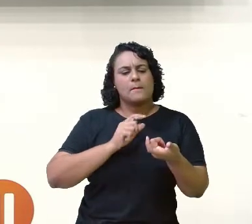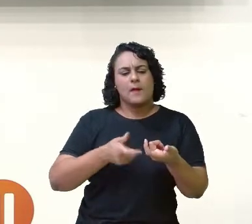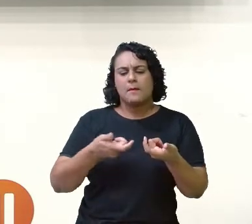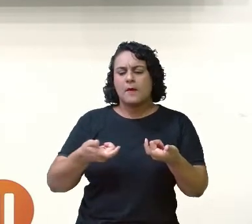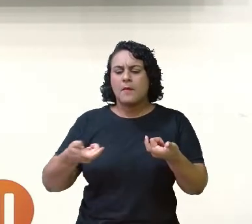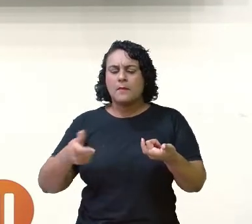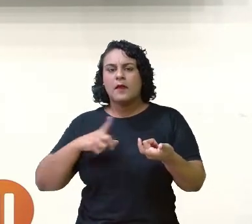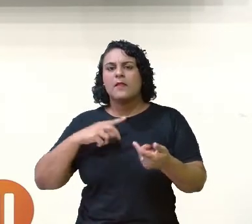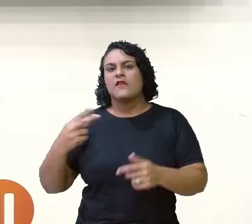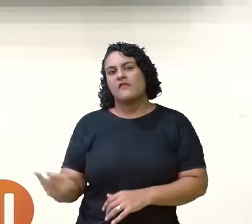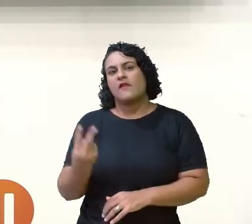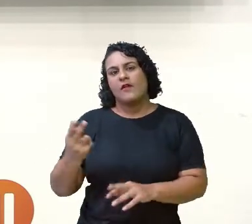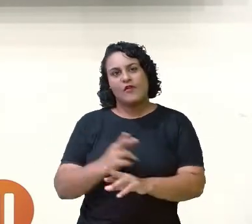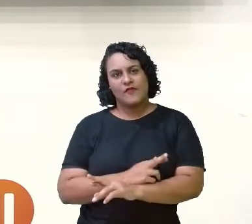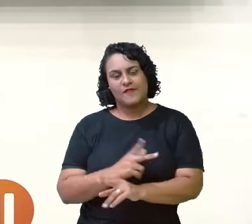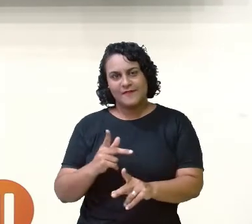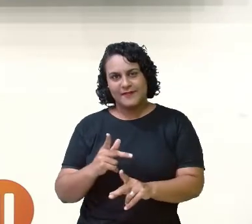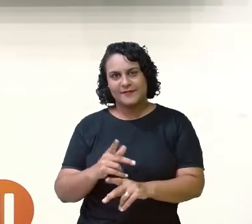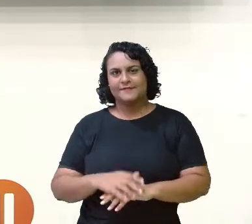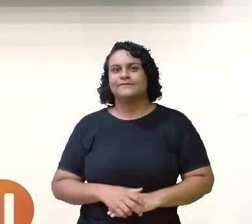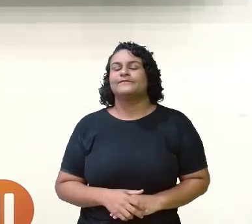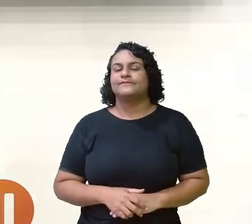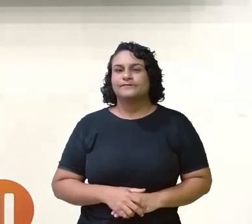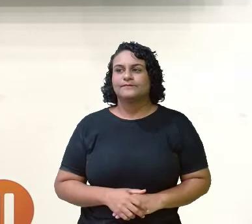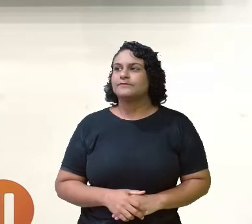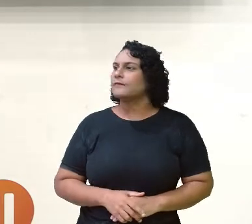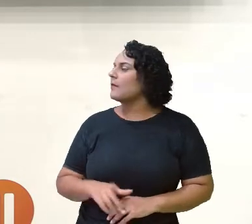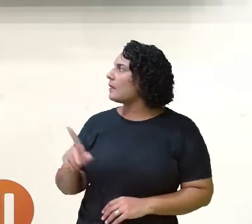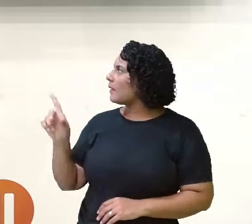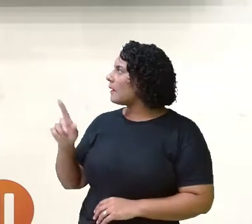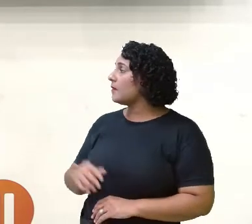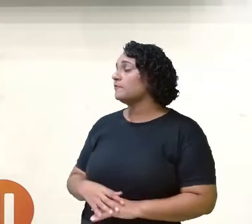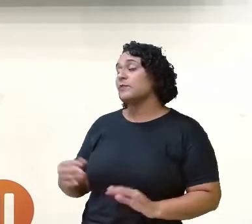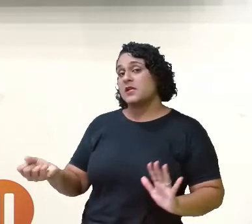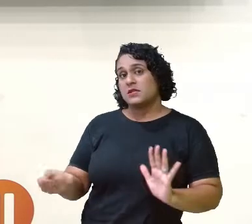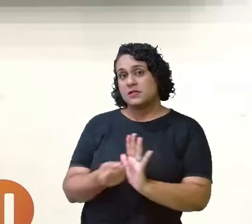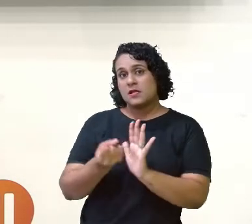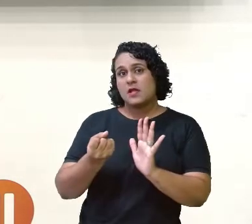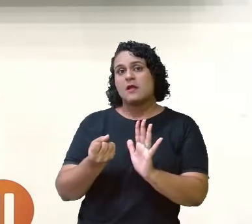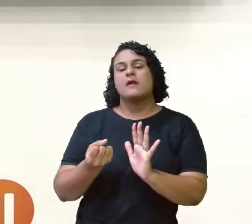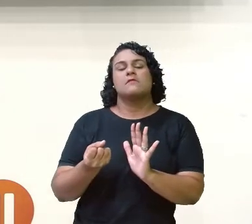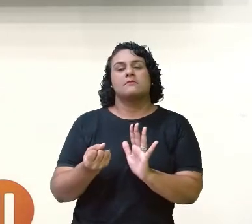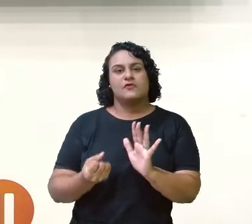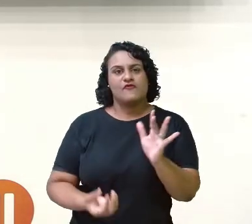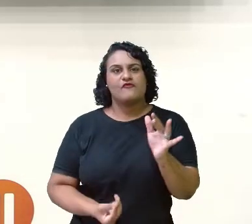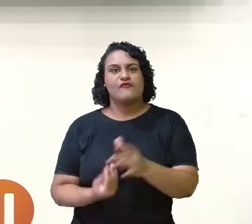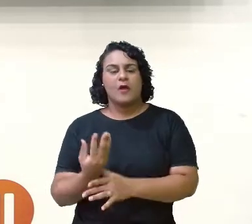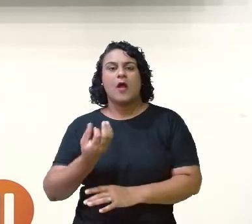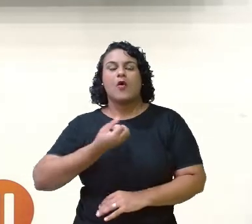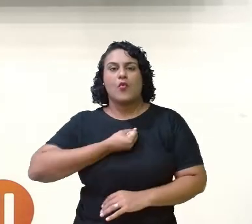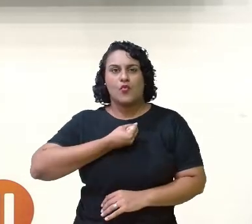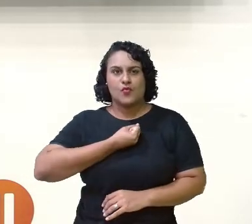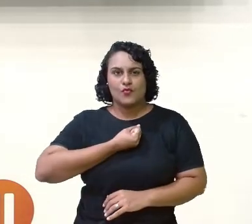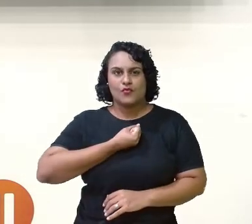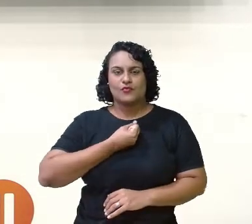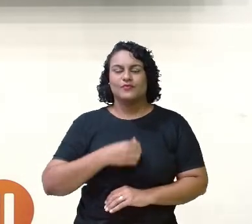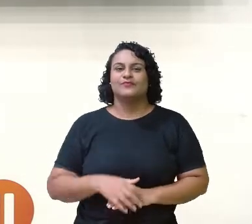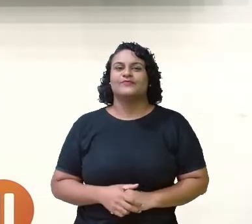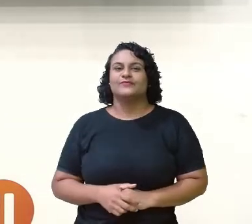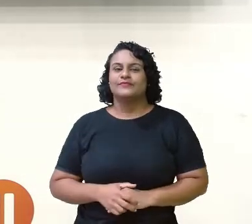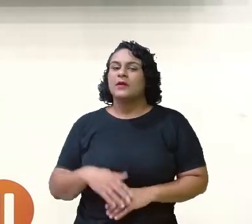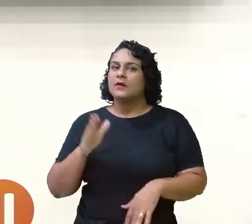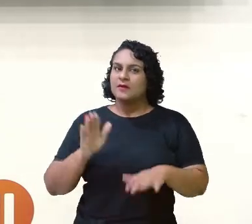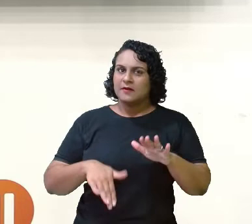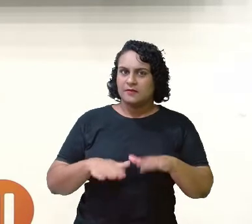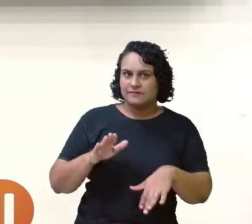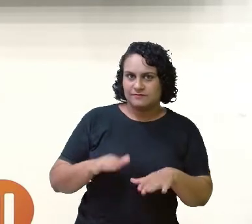tenho valores diferentes. Esses símbolos, eles formam os números. E